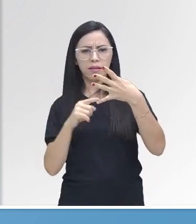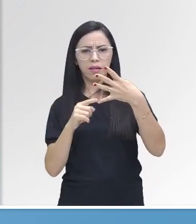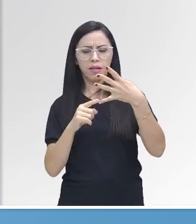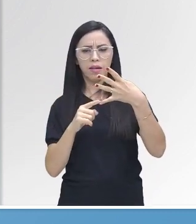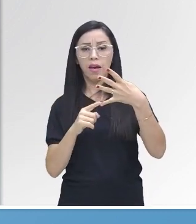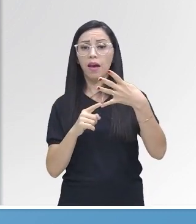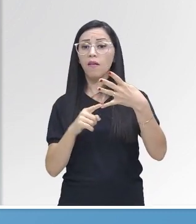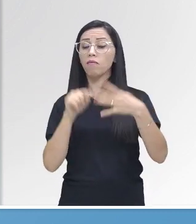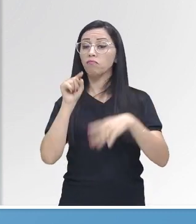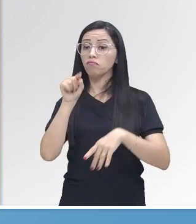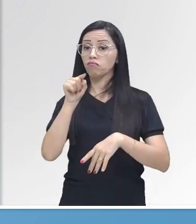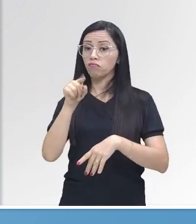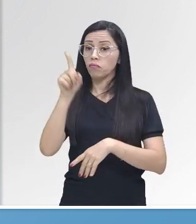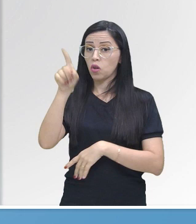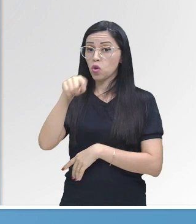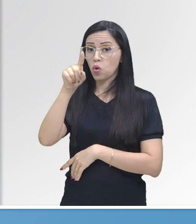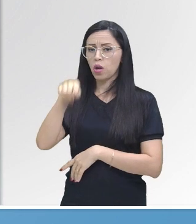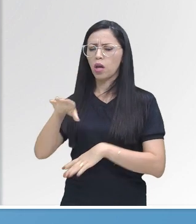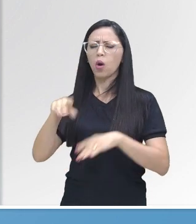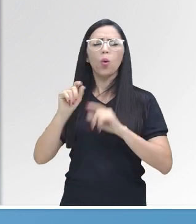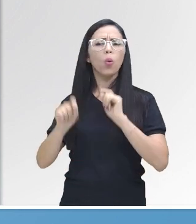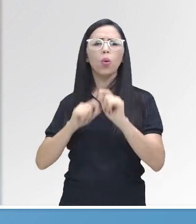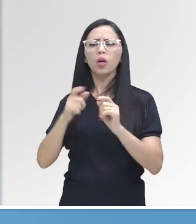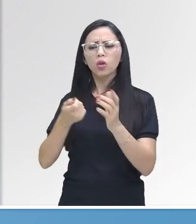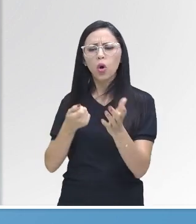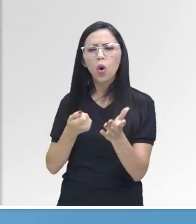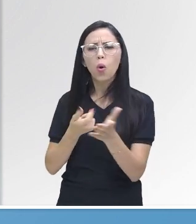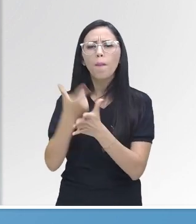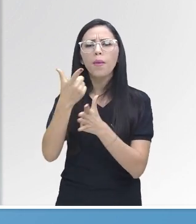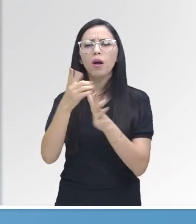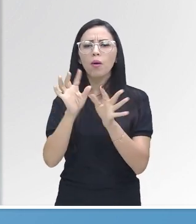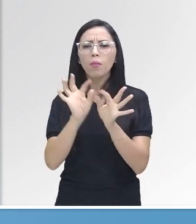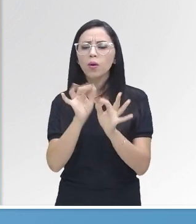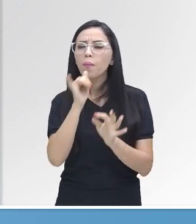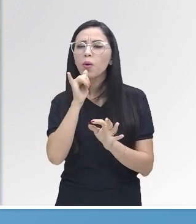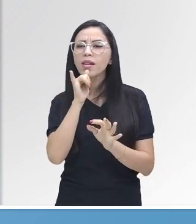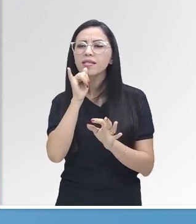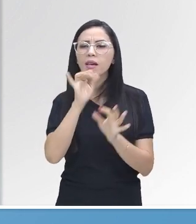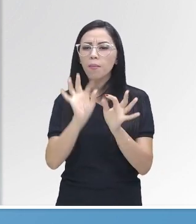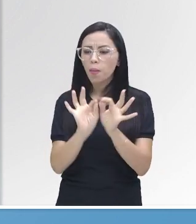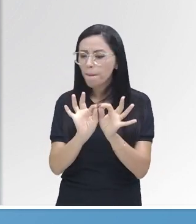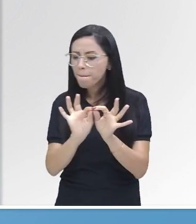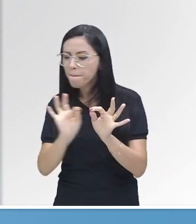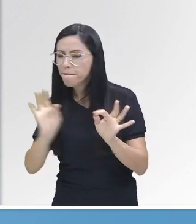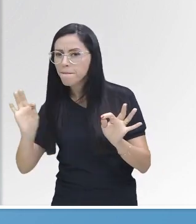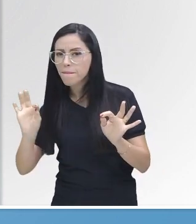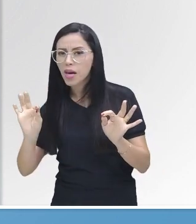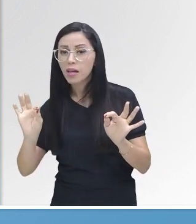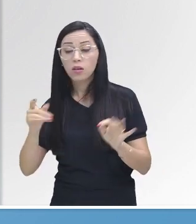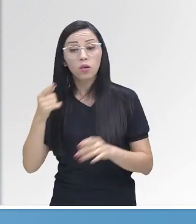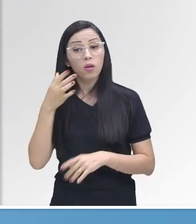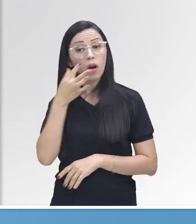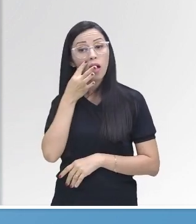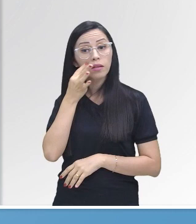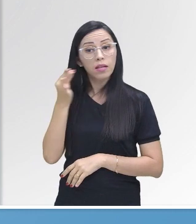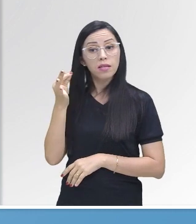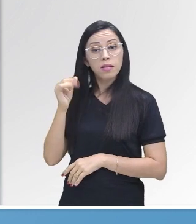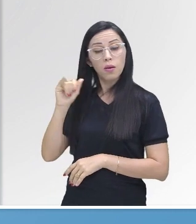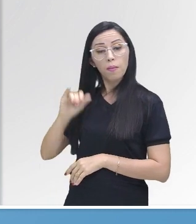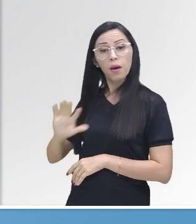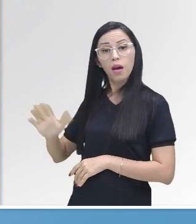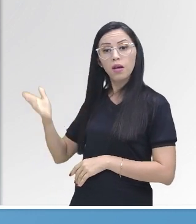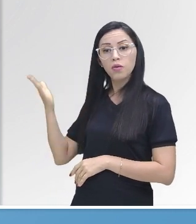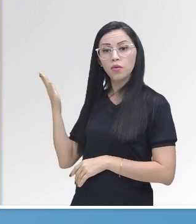vai marcar o que nós compramos aos metros. Observe bem as imagens, ok?